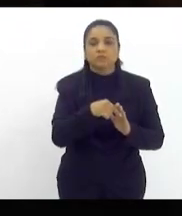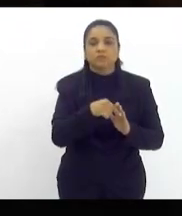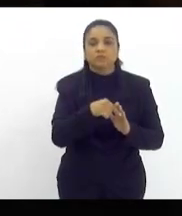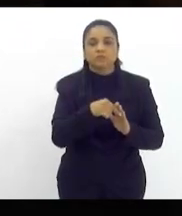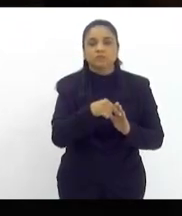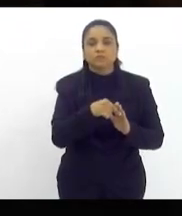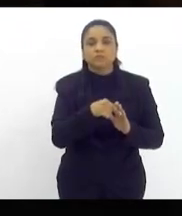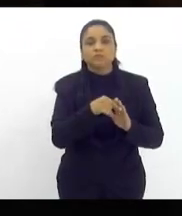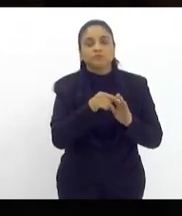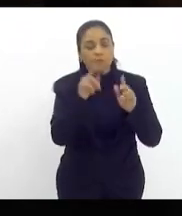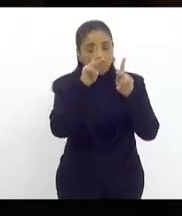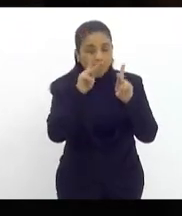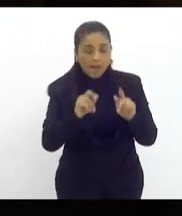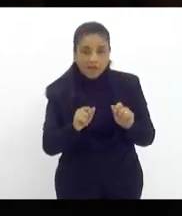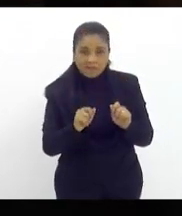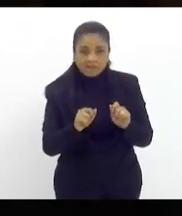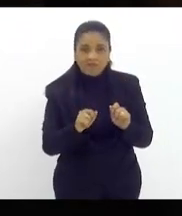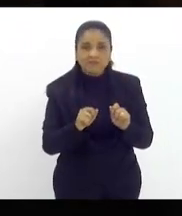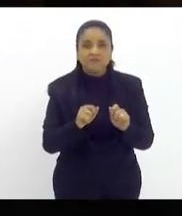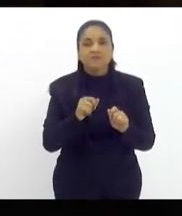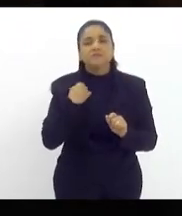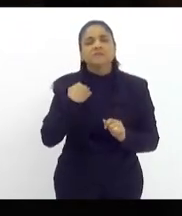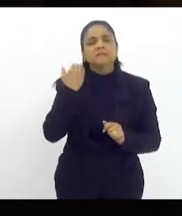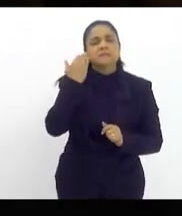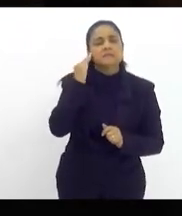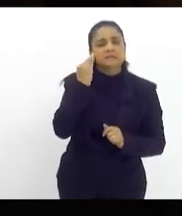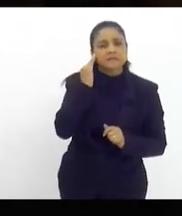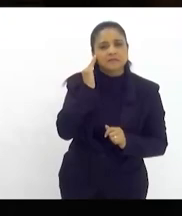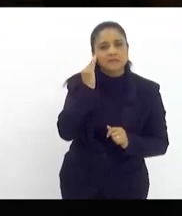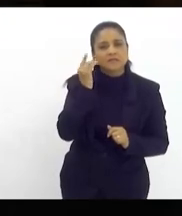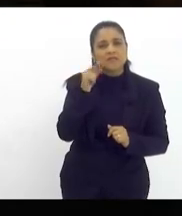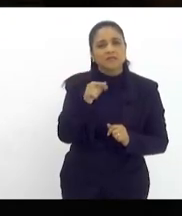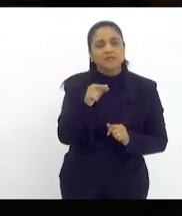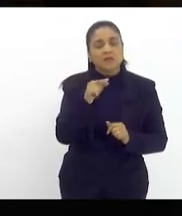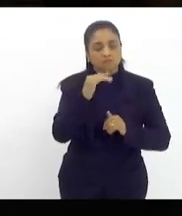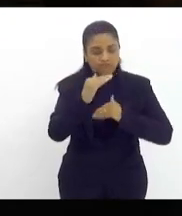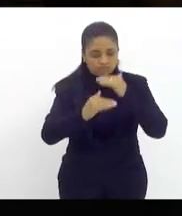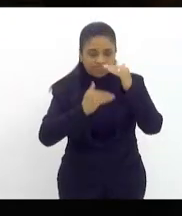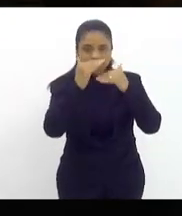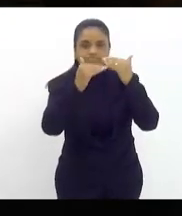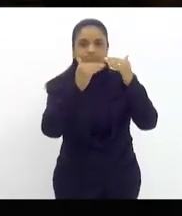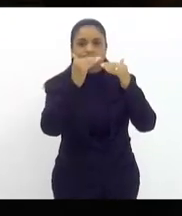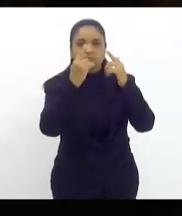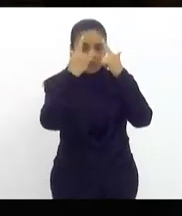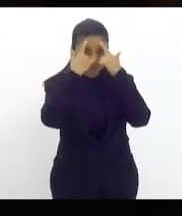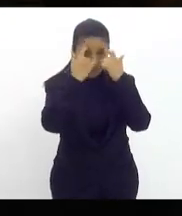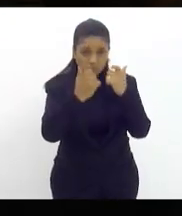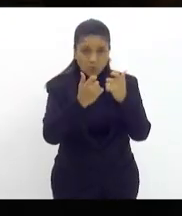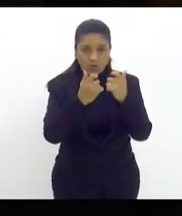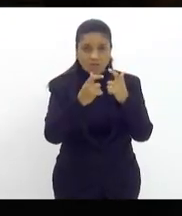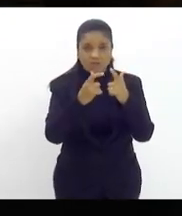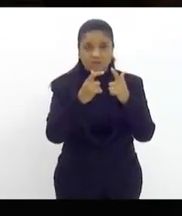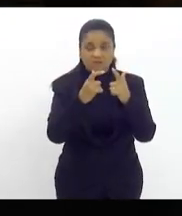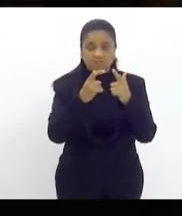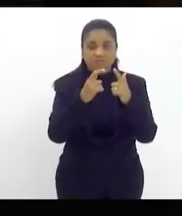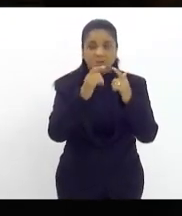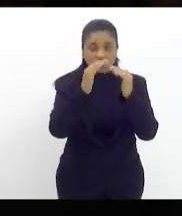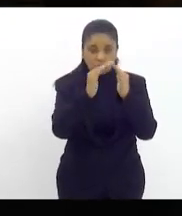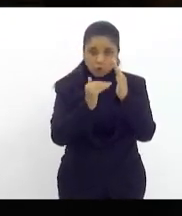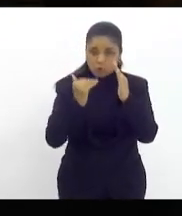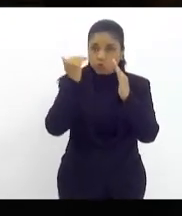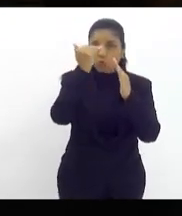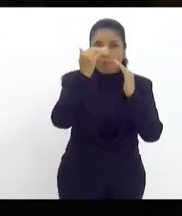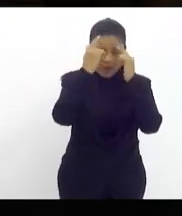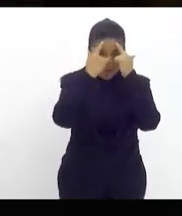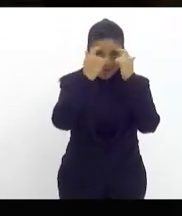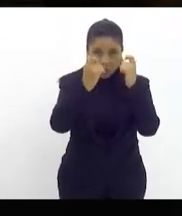isso? porque entendemos que a lógica de superação da violência ela só vai vir a partir do reconhecimento que